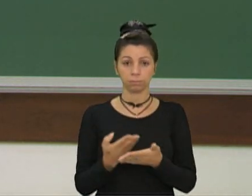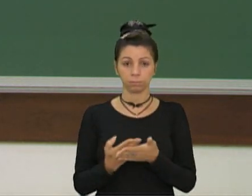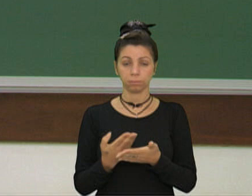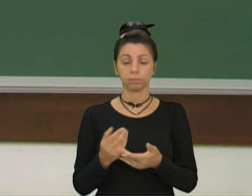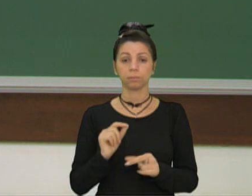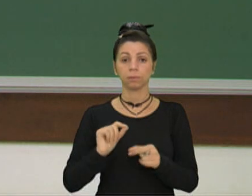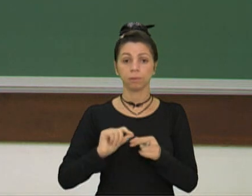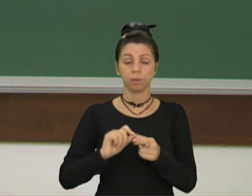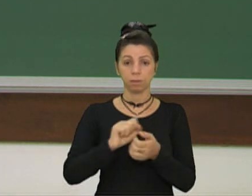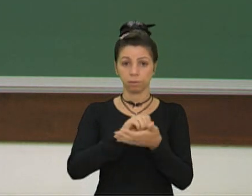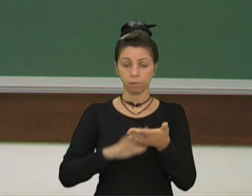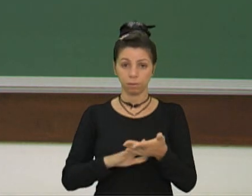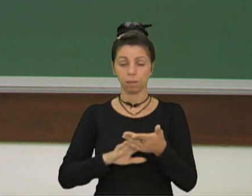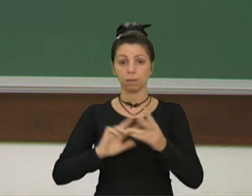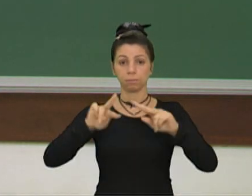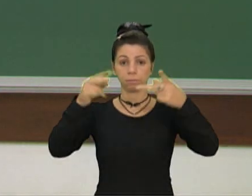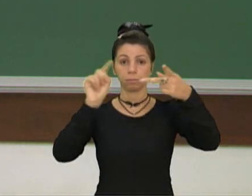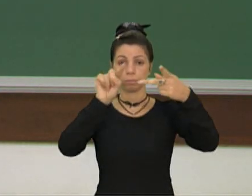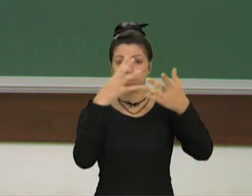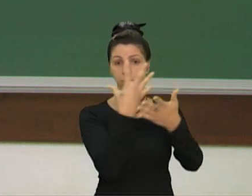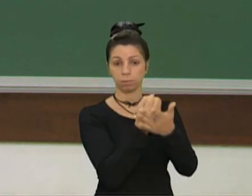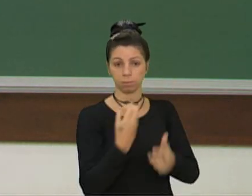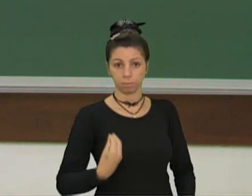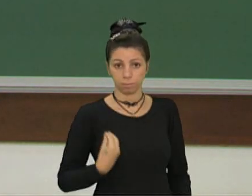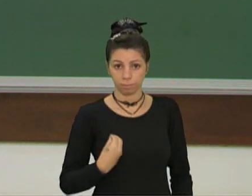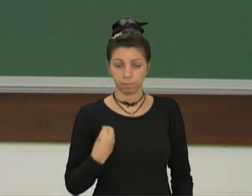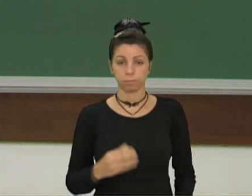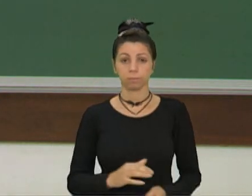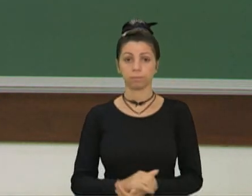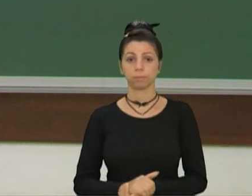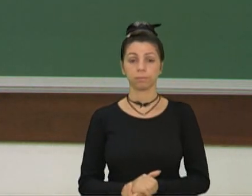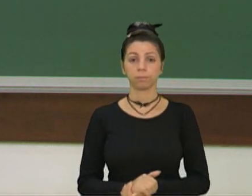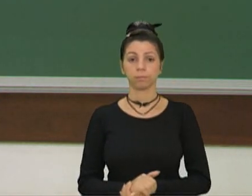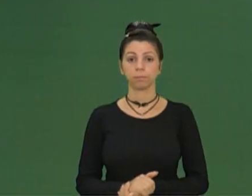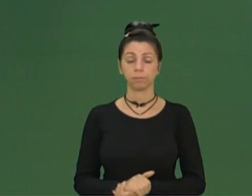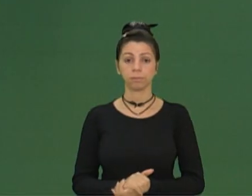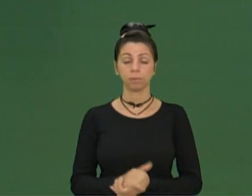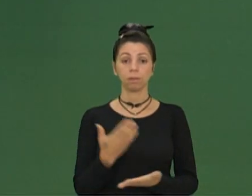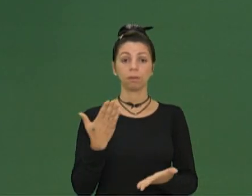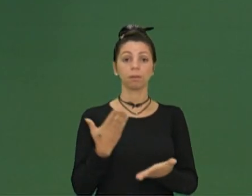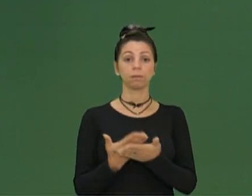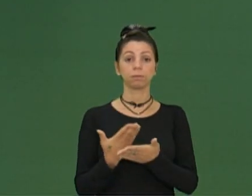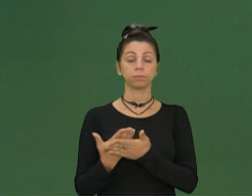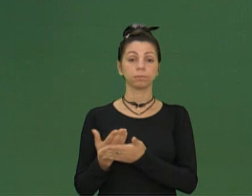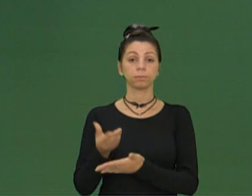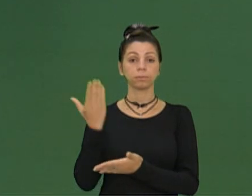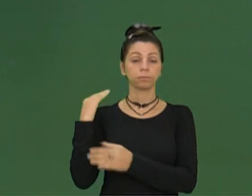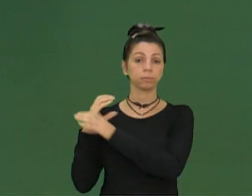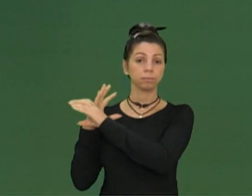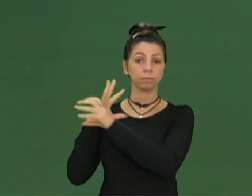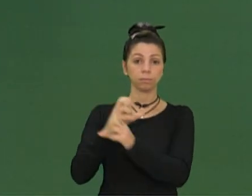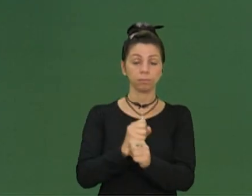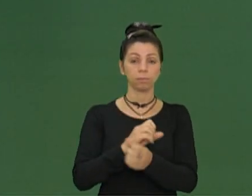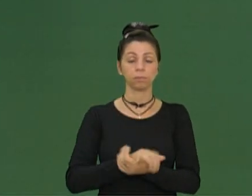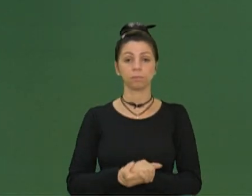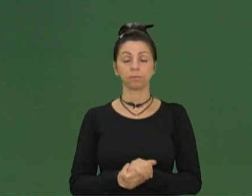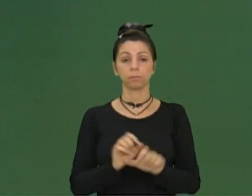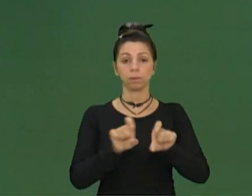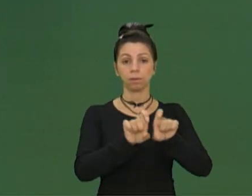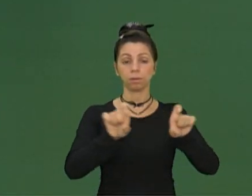lá e vamos em frente. Ou então, na última aula, estudamos o quê? Equação